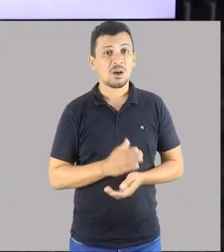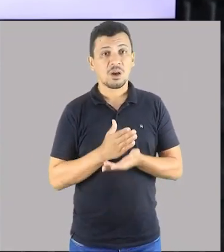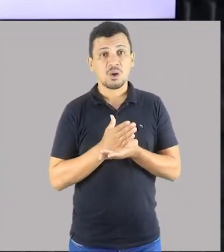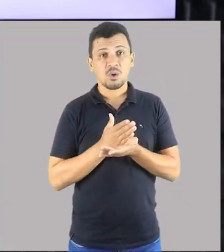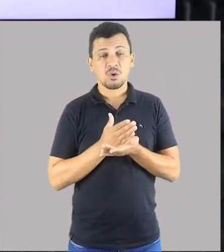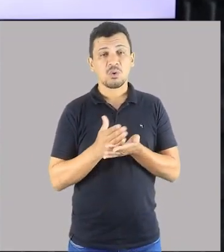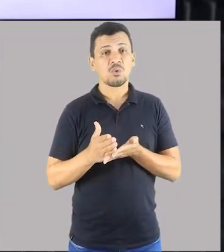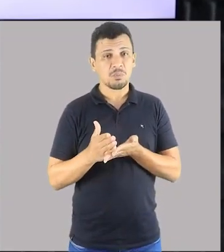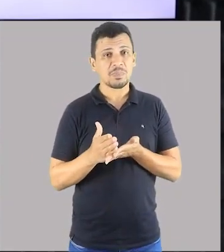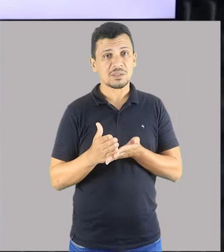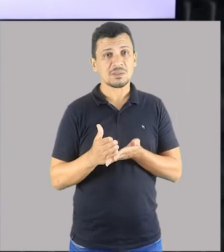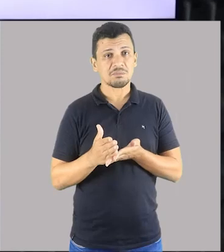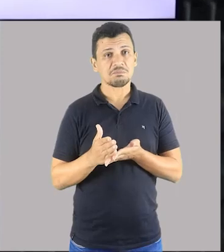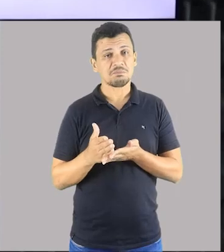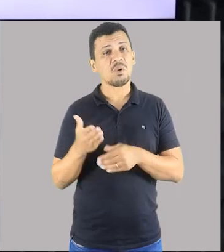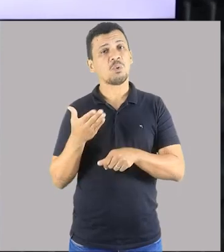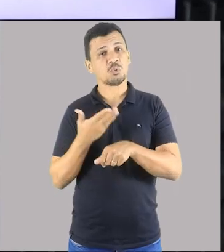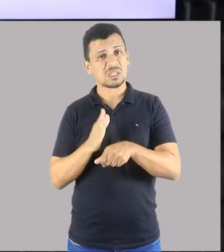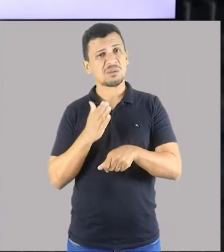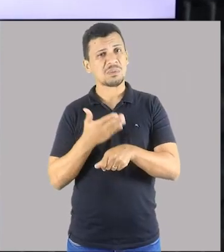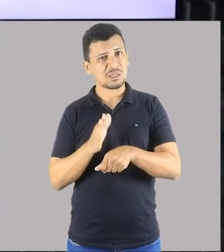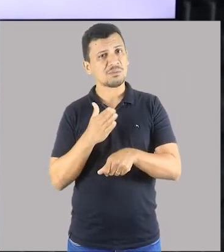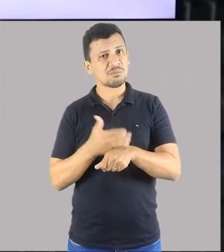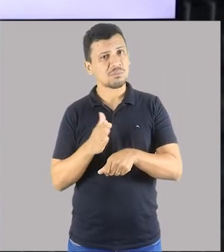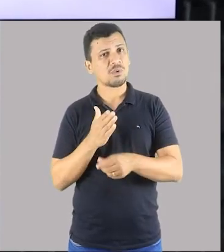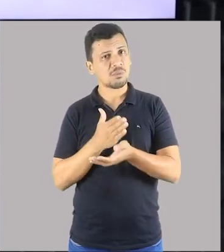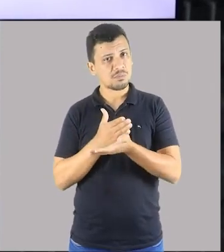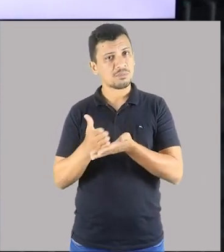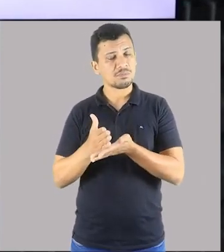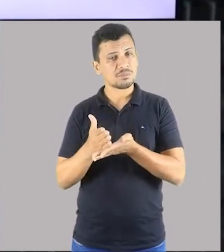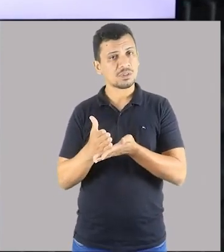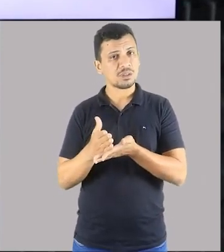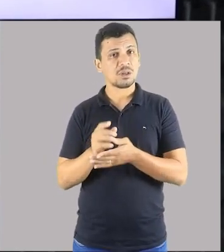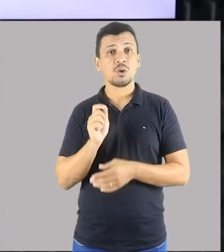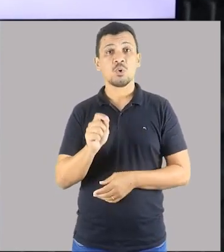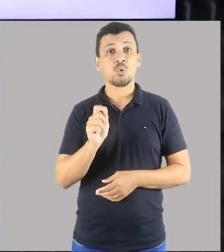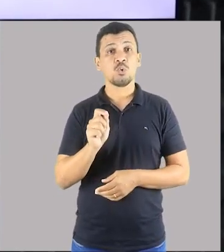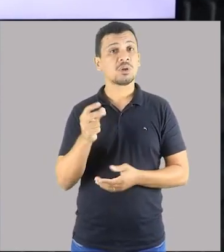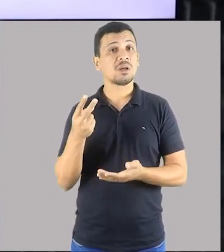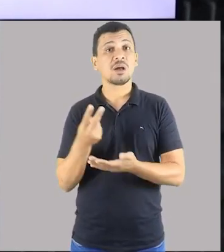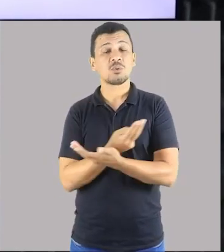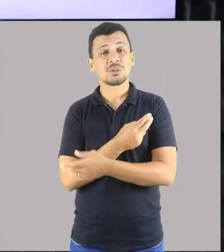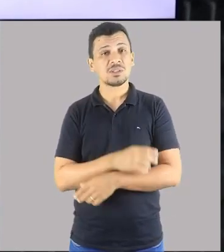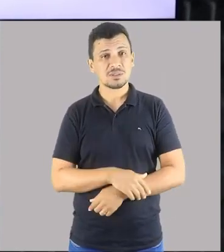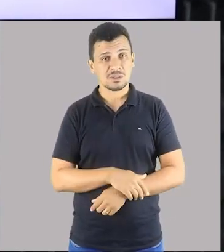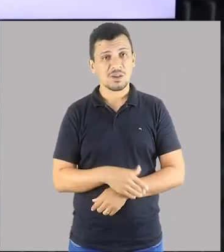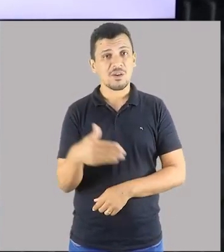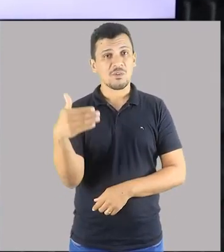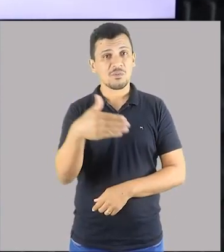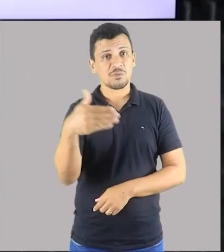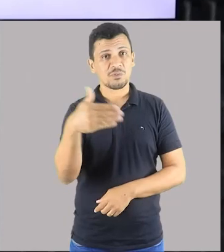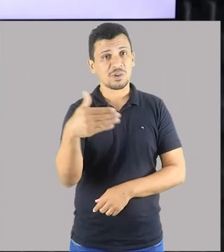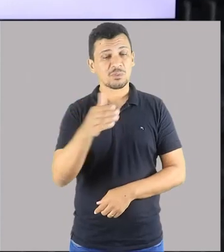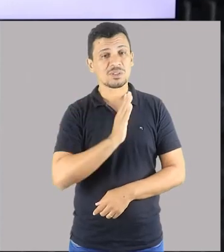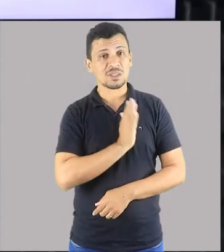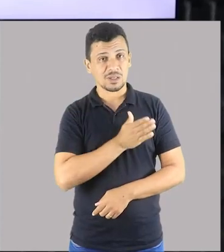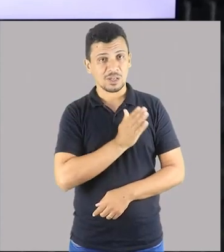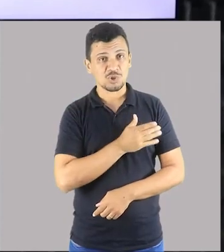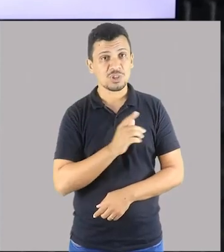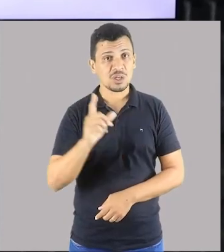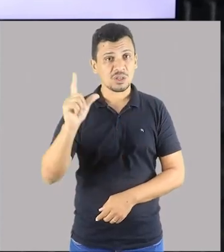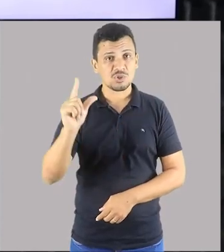começa a participar do treinamento, a tendência é que essa frequência cardíaca